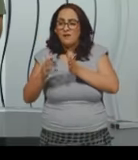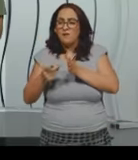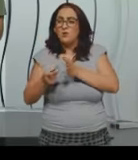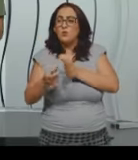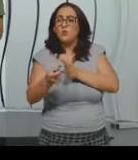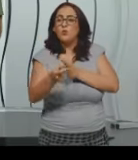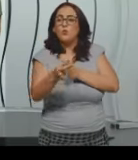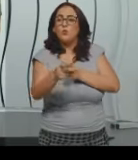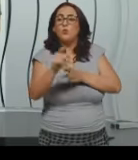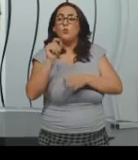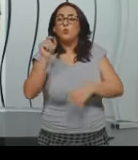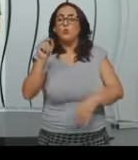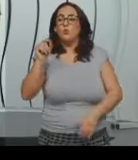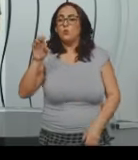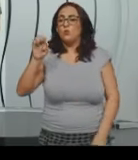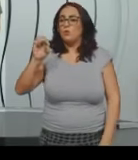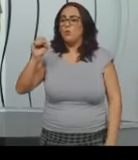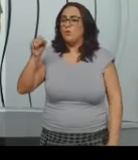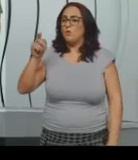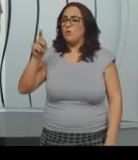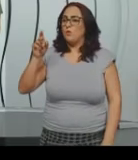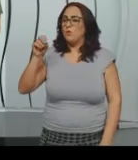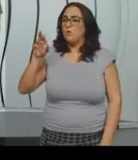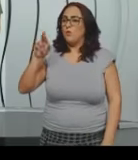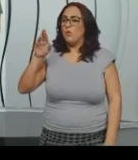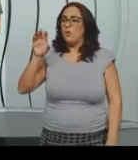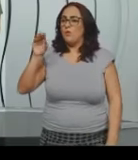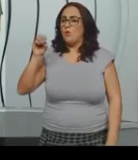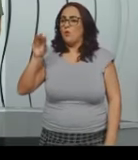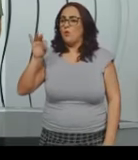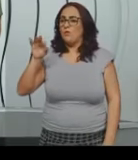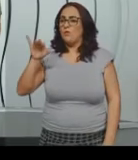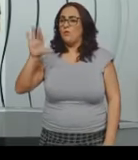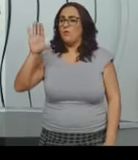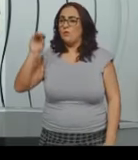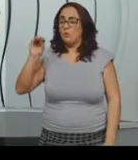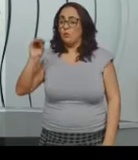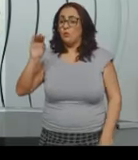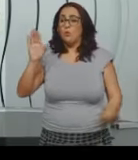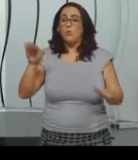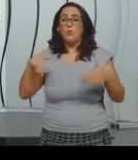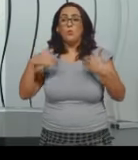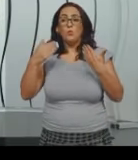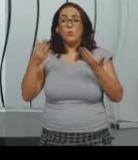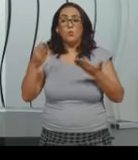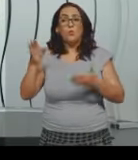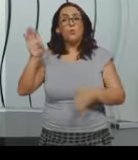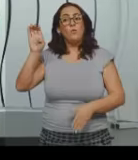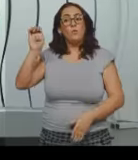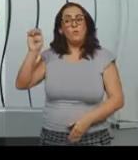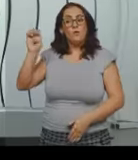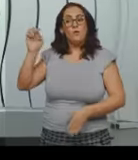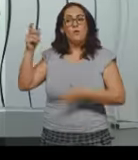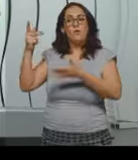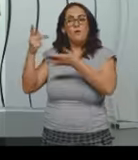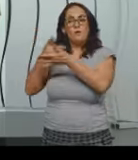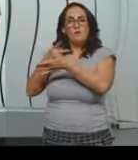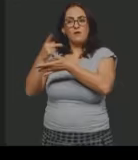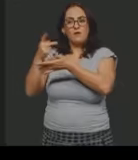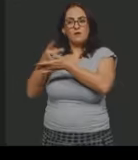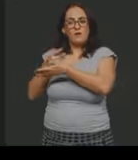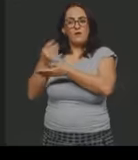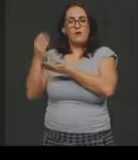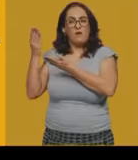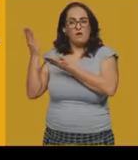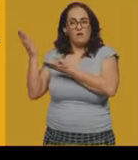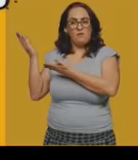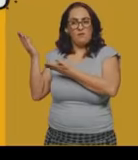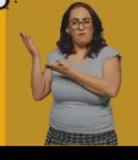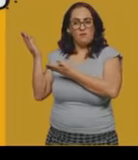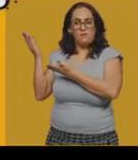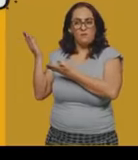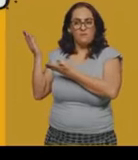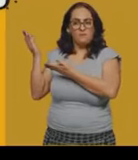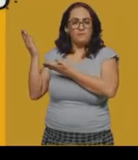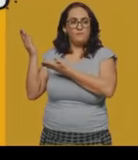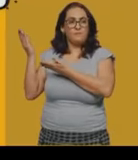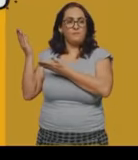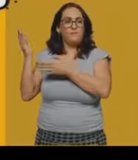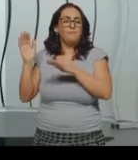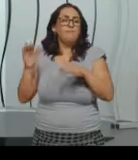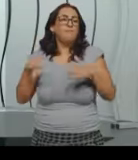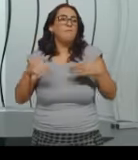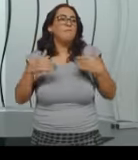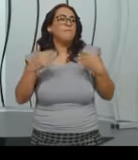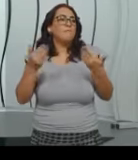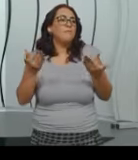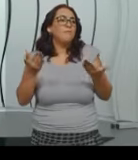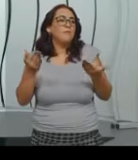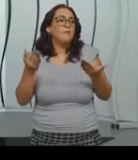esporófito. Então, a alternativa incorreta vai ser a letra E. Bom, chegamos